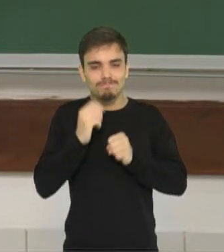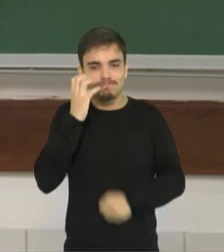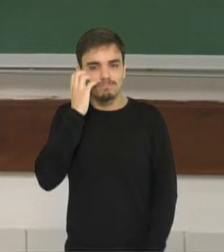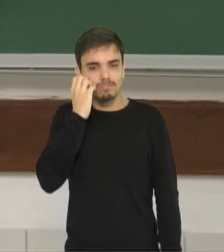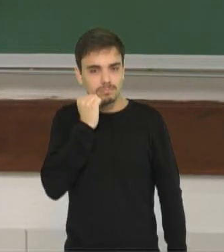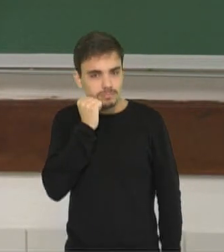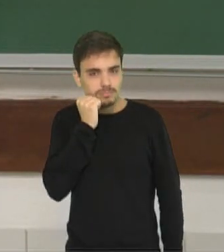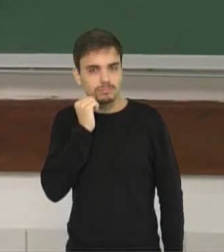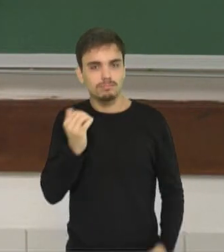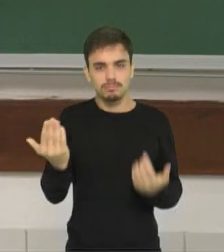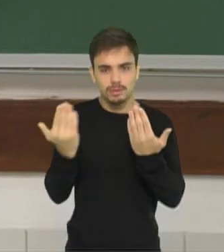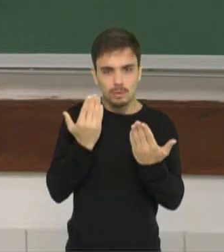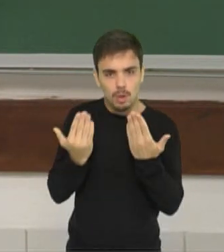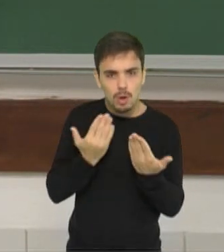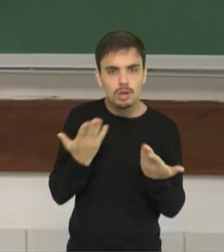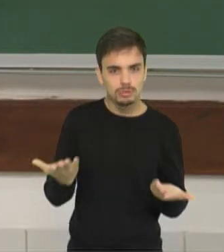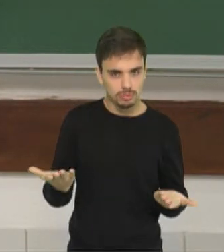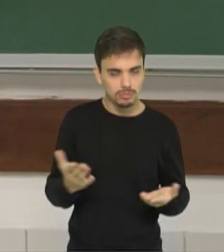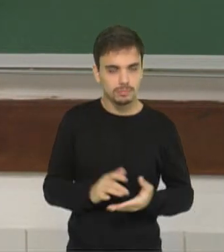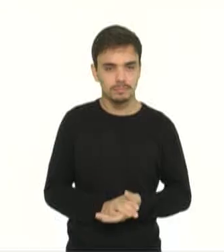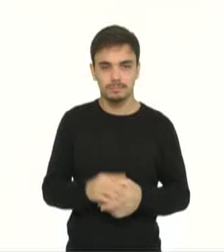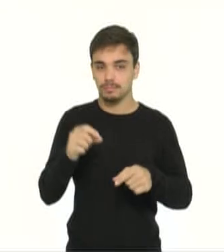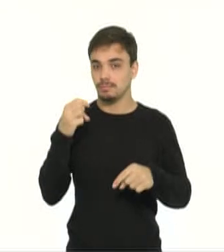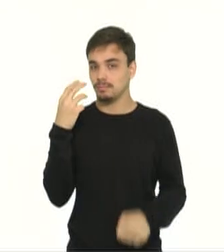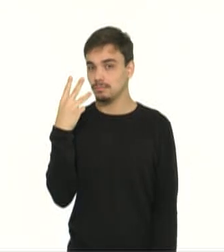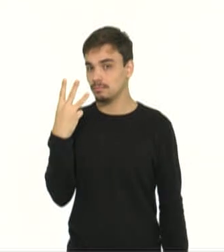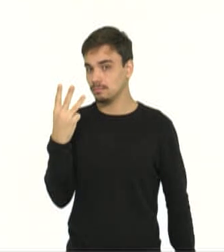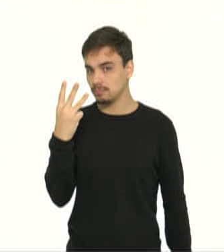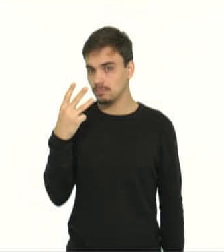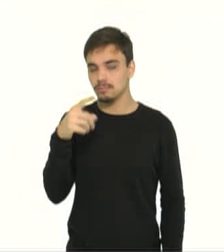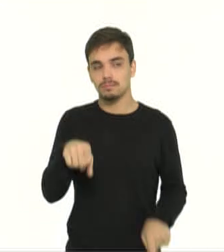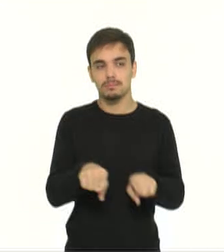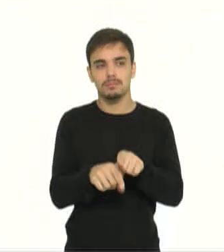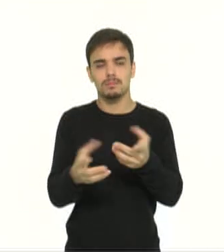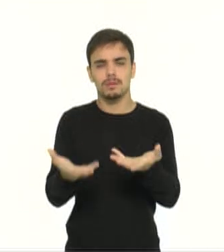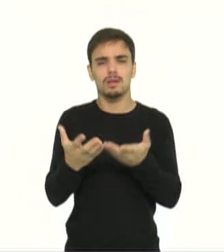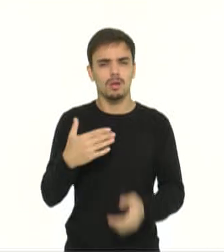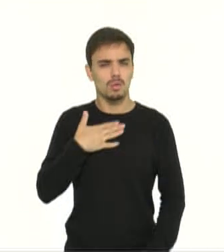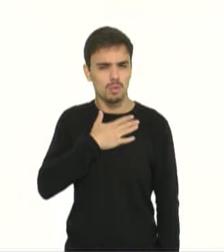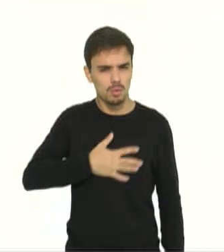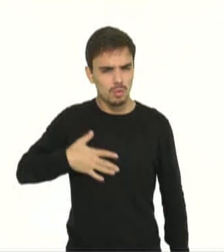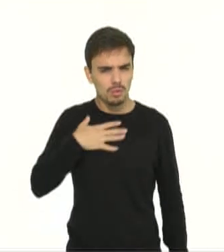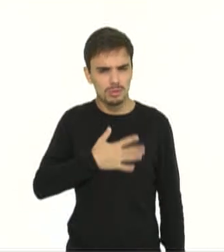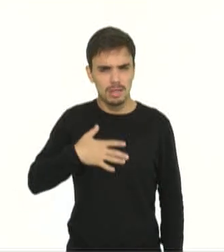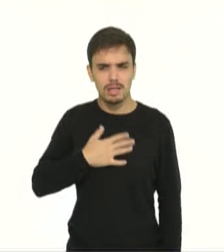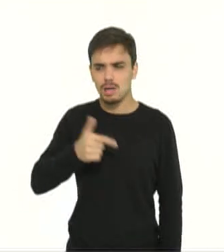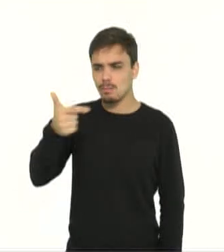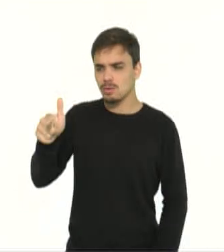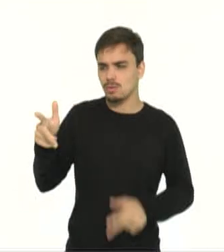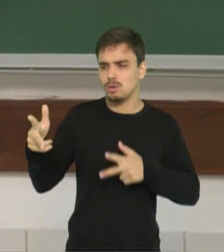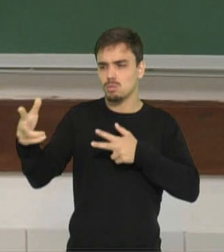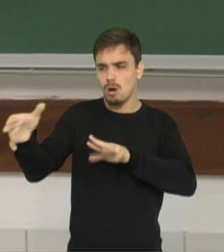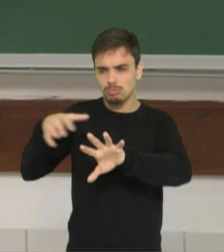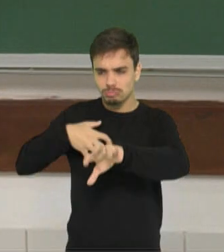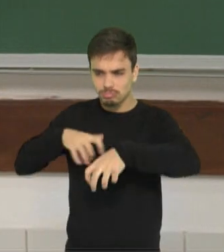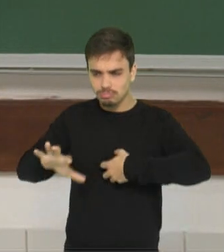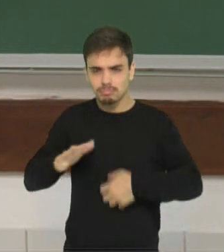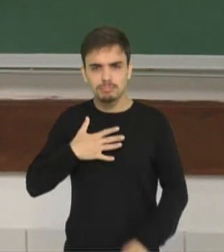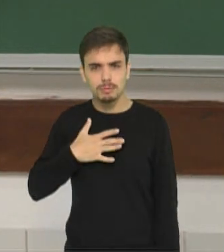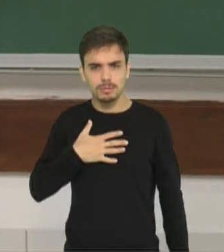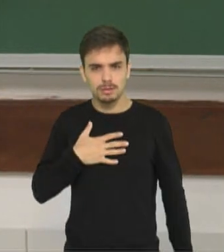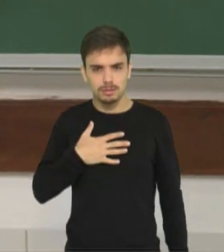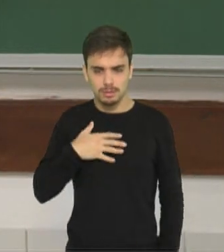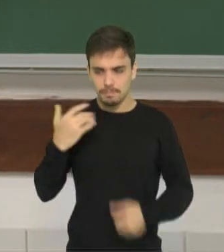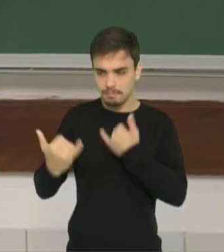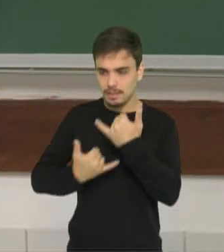ela psicologicamente? Number 3, eu gostaria que outra pessoa fizesse algo assim comigo? A brincadeira que eu estou